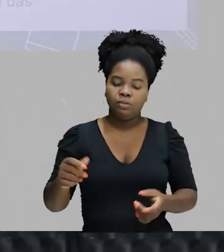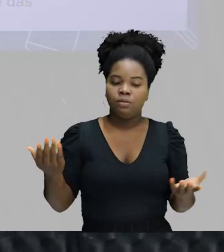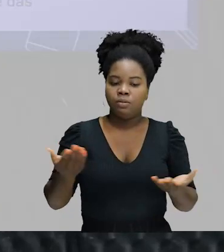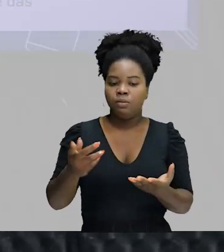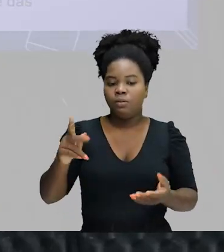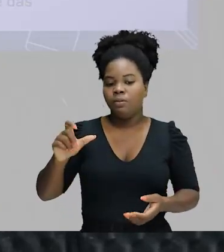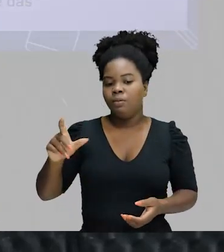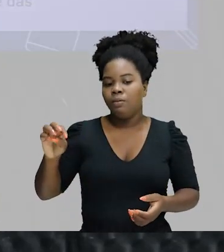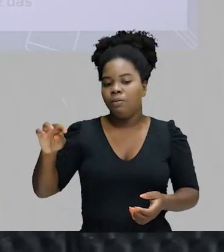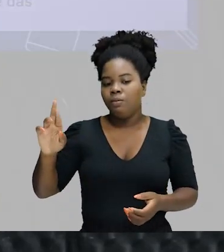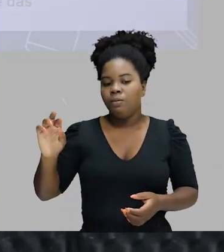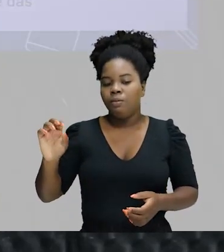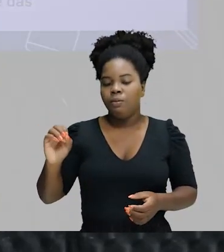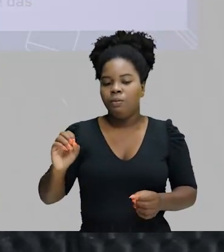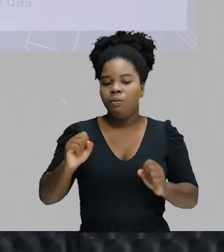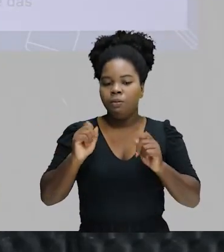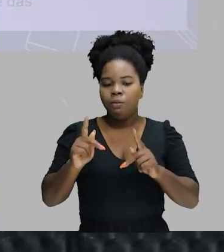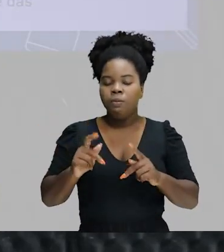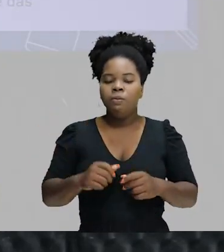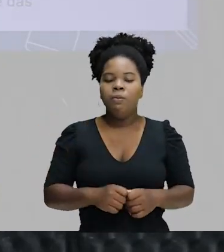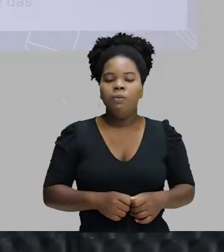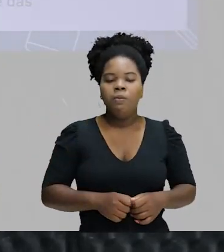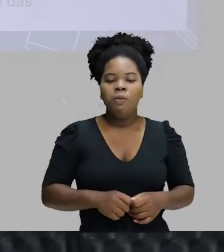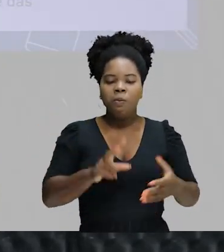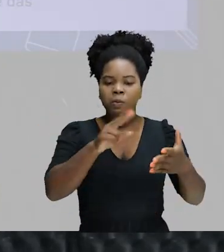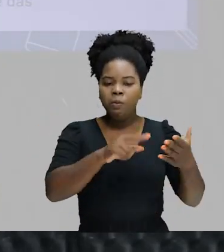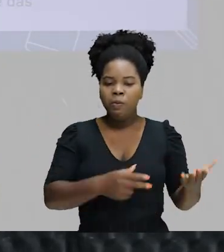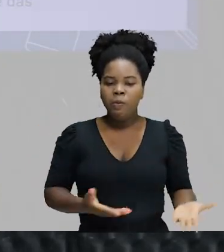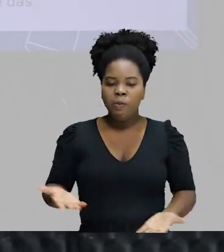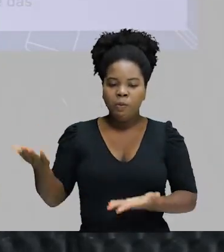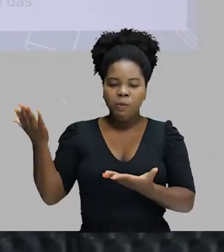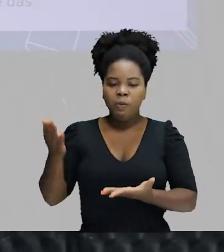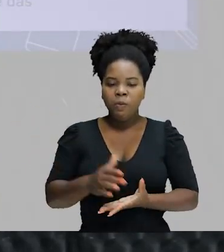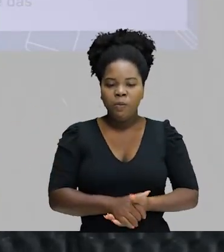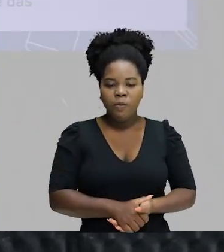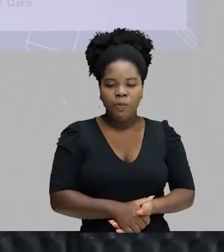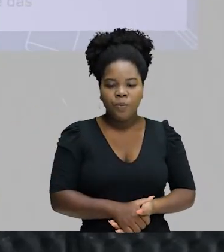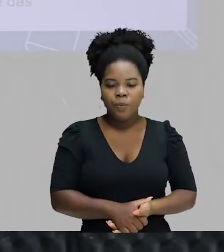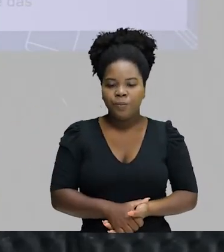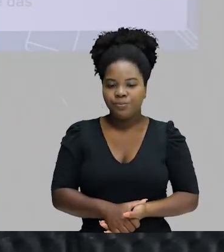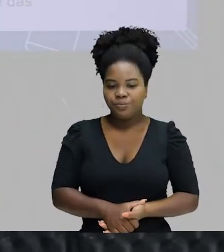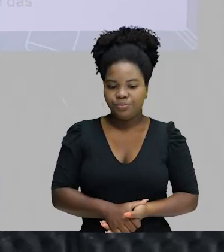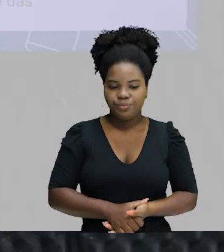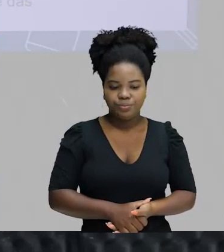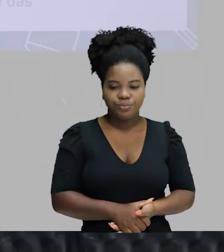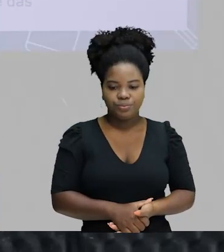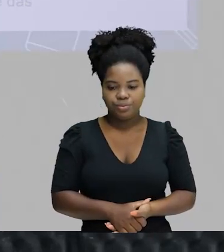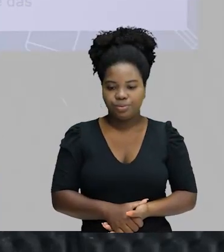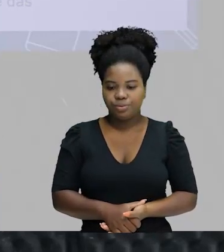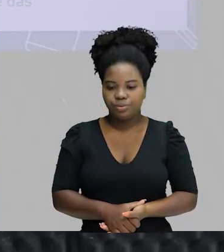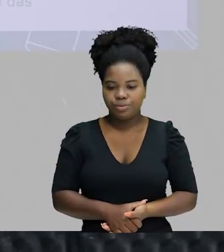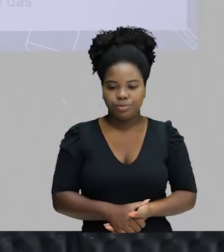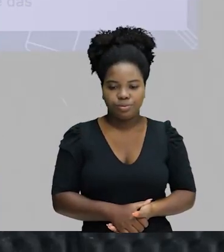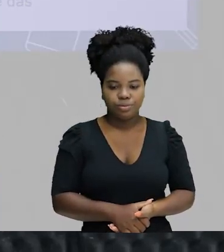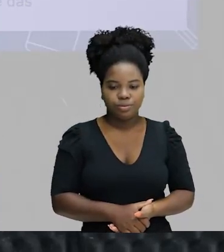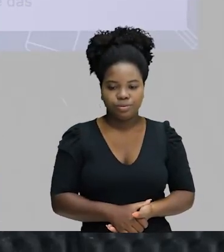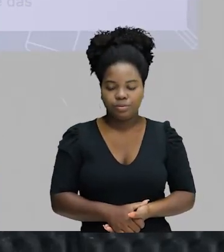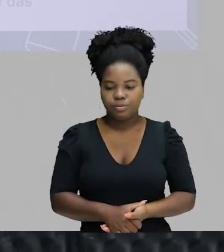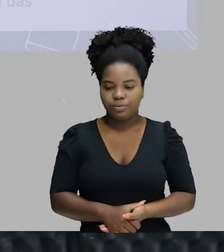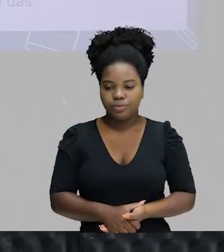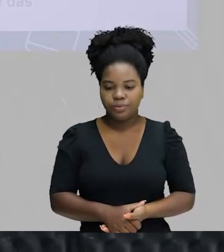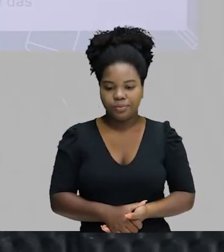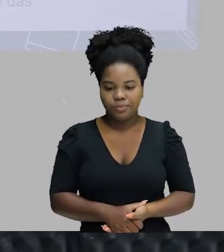polímero, certo? O polietileno é um dos plásticos mais comuns usados no cotidiano do ser humano